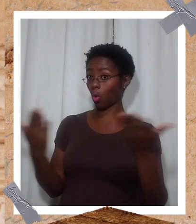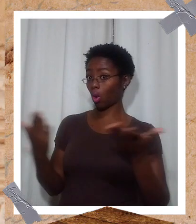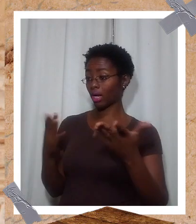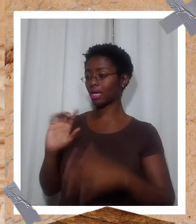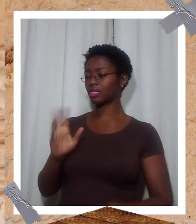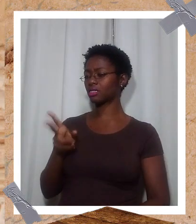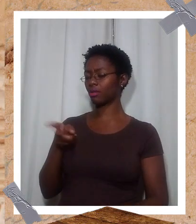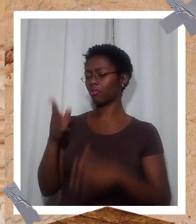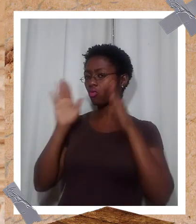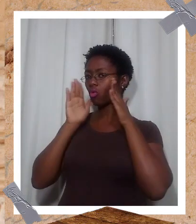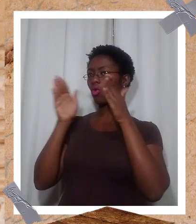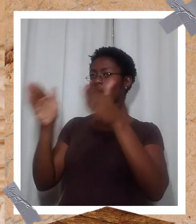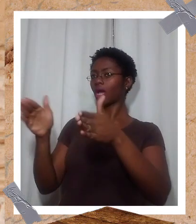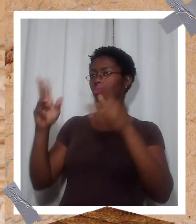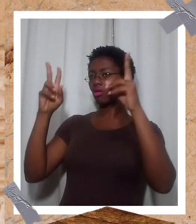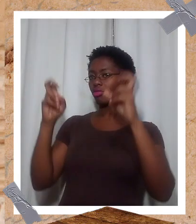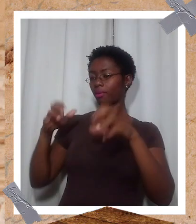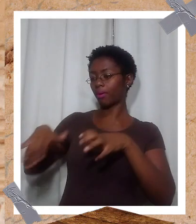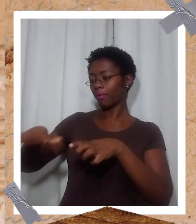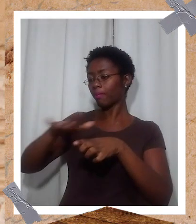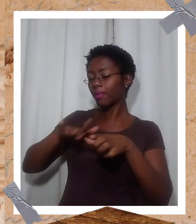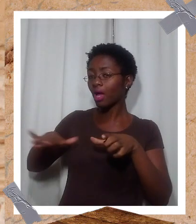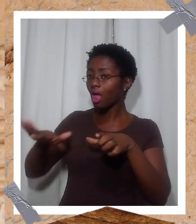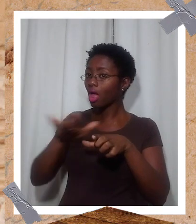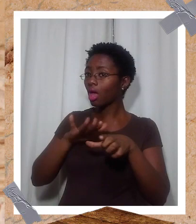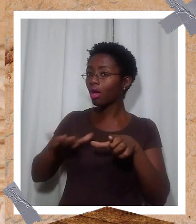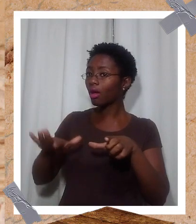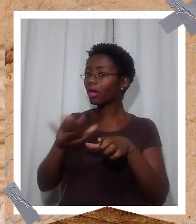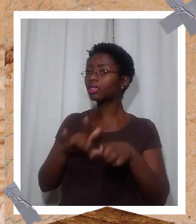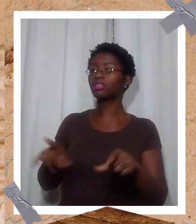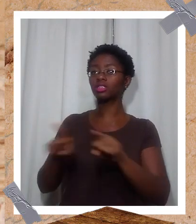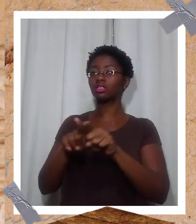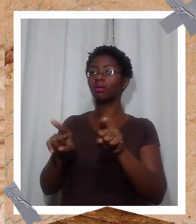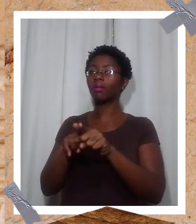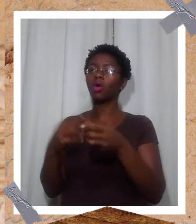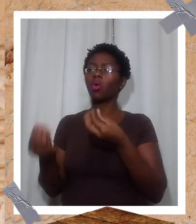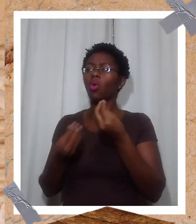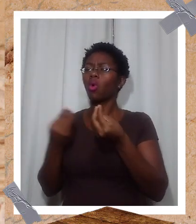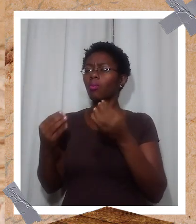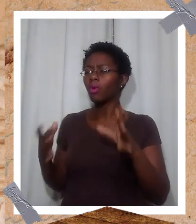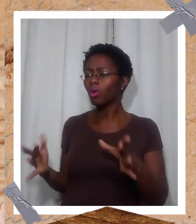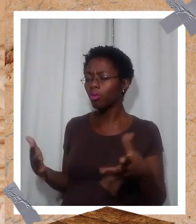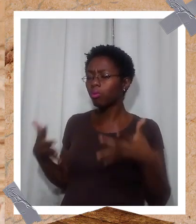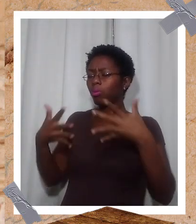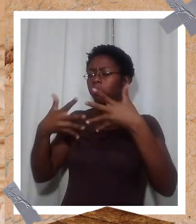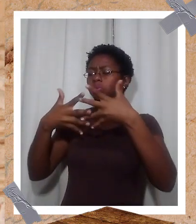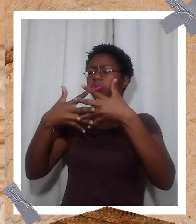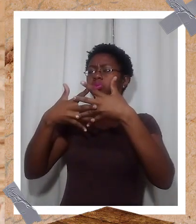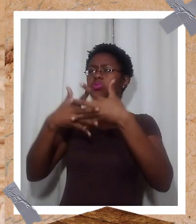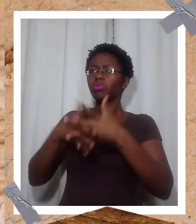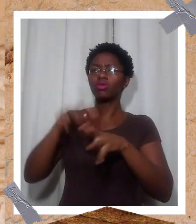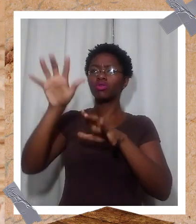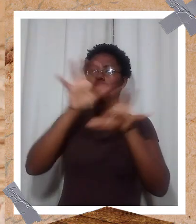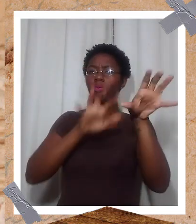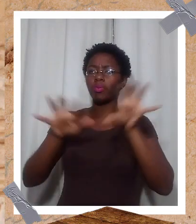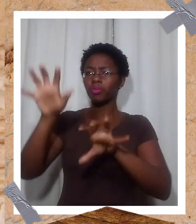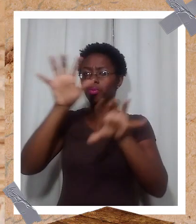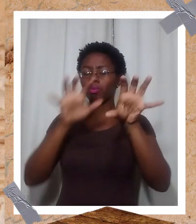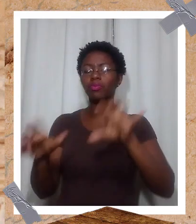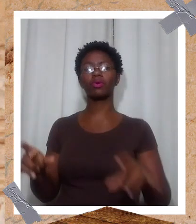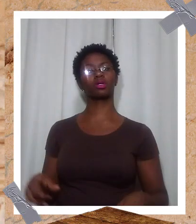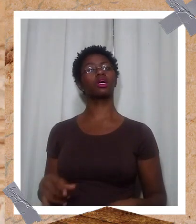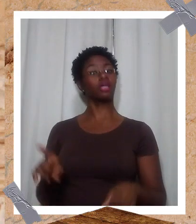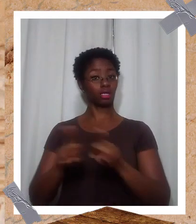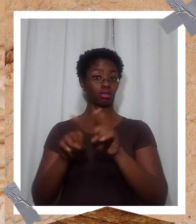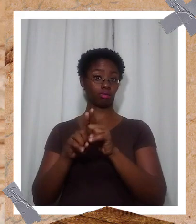ambiental, dialogando sobre o atravessamento dos territórios e o futuro que queremos ter. Entre